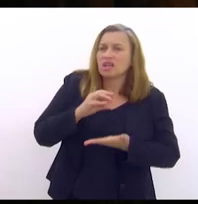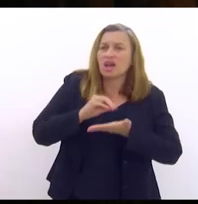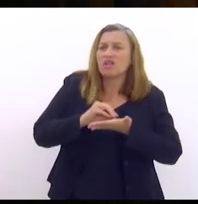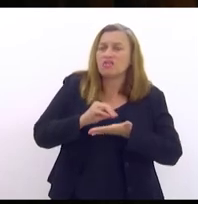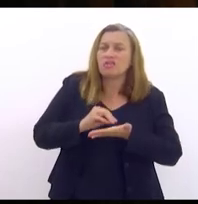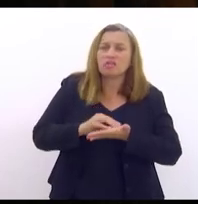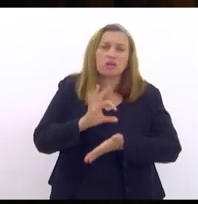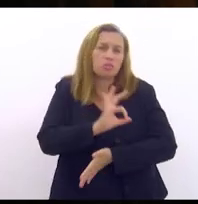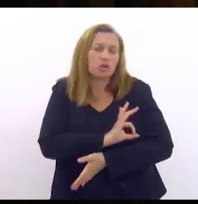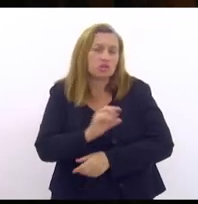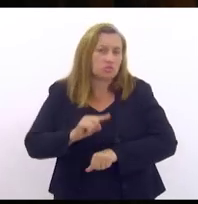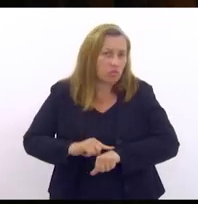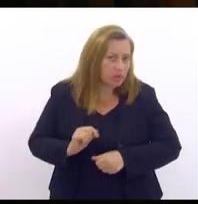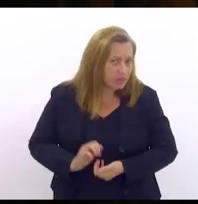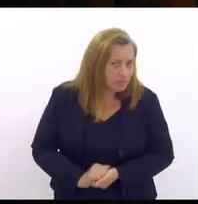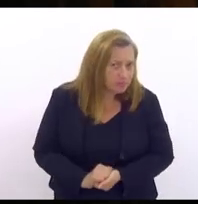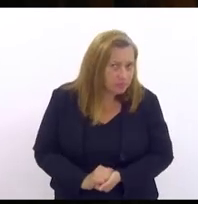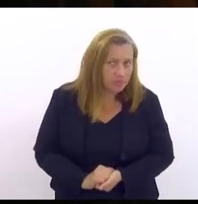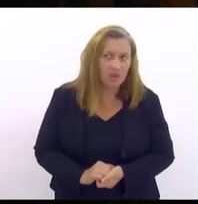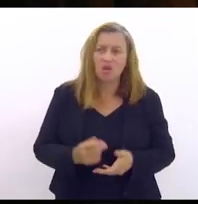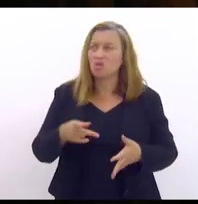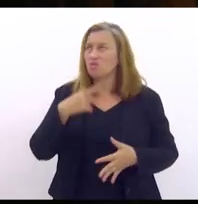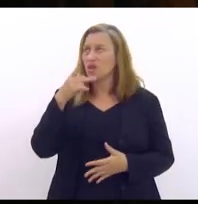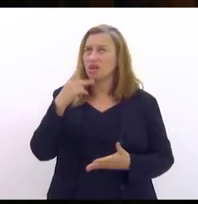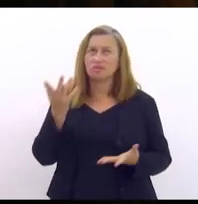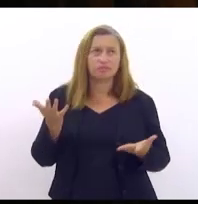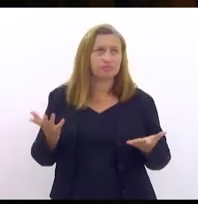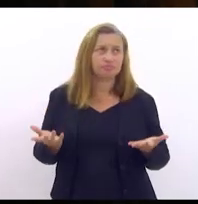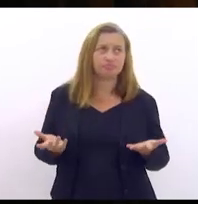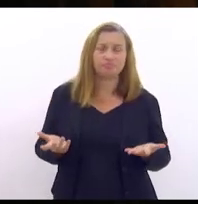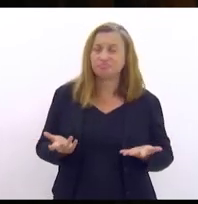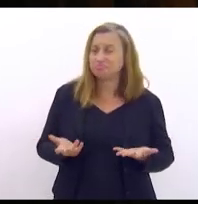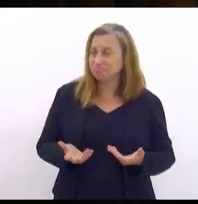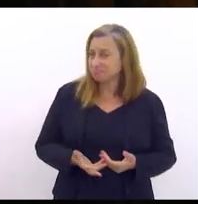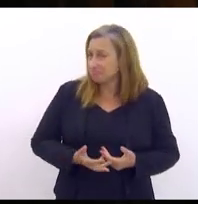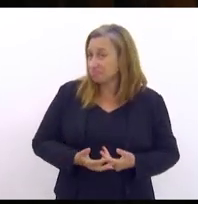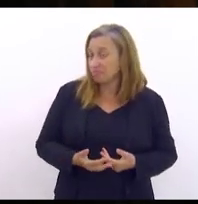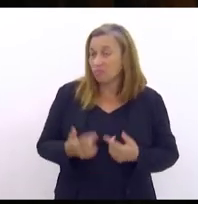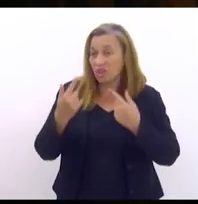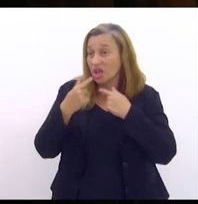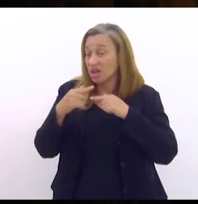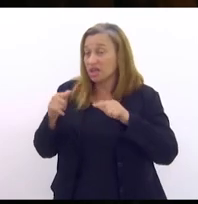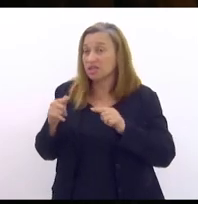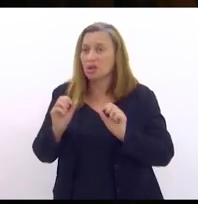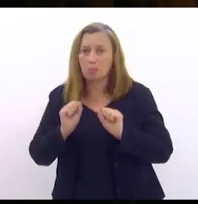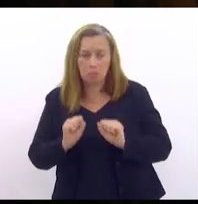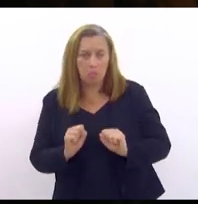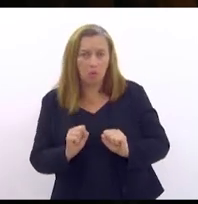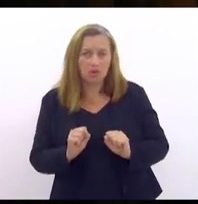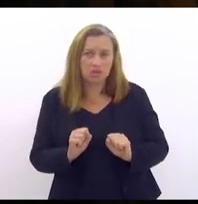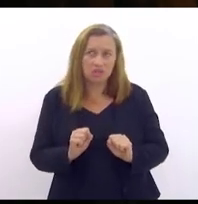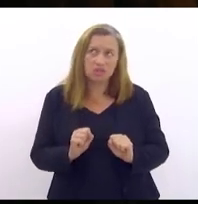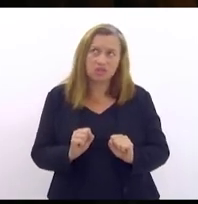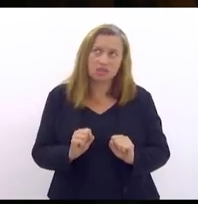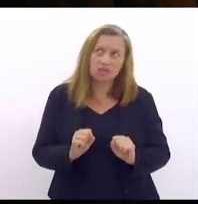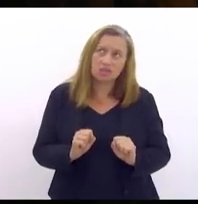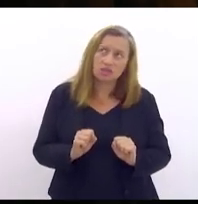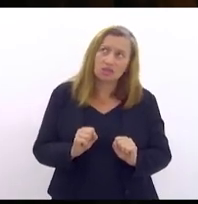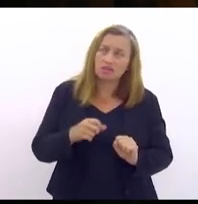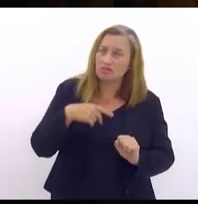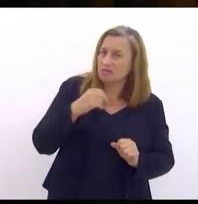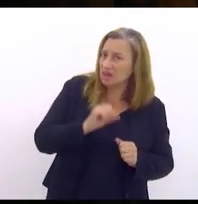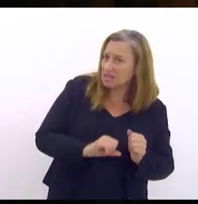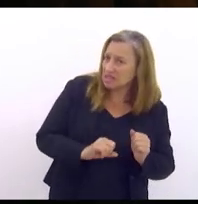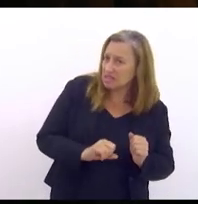naquele momento. Não estou dizendo com isso que críticas possam ou não possam serem feitas,